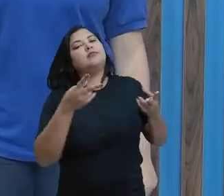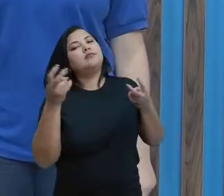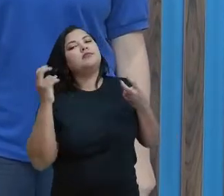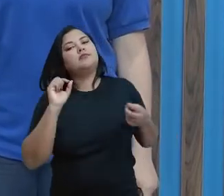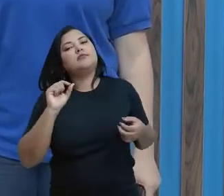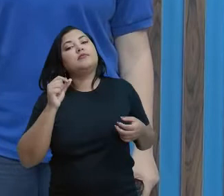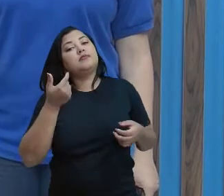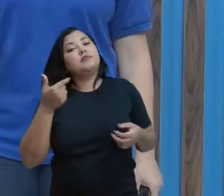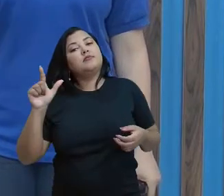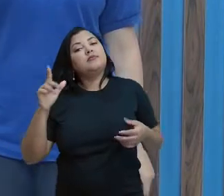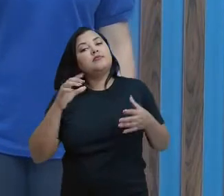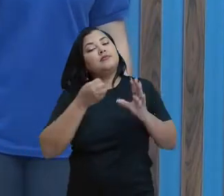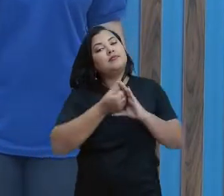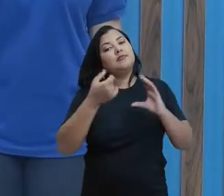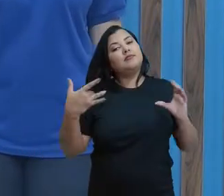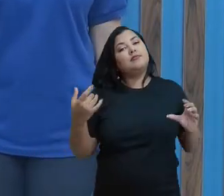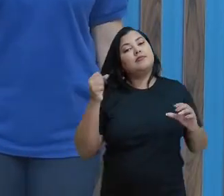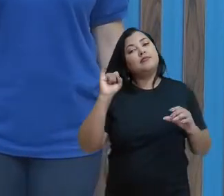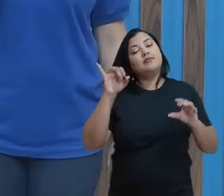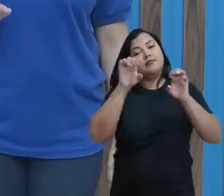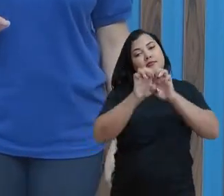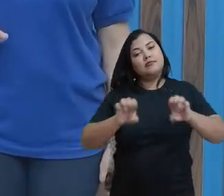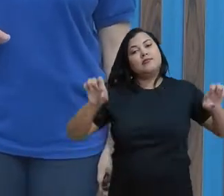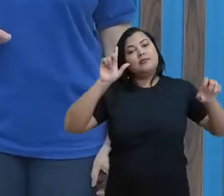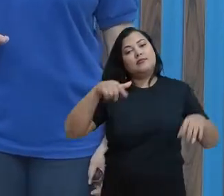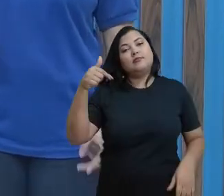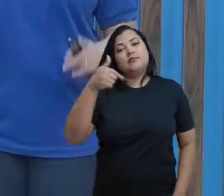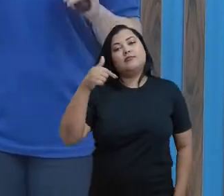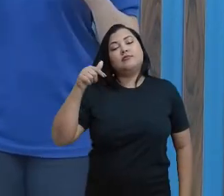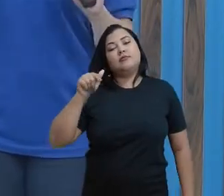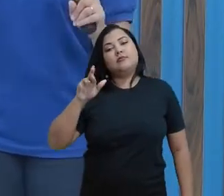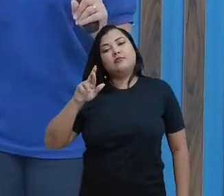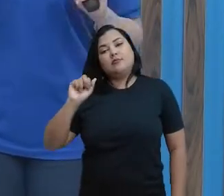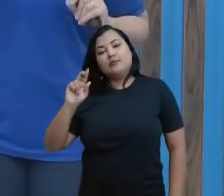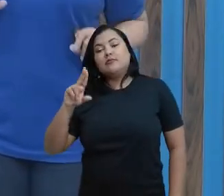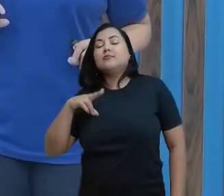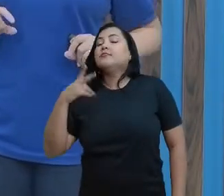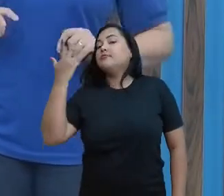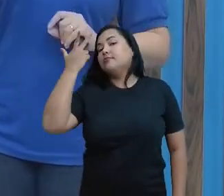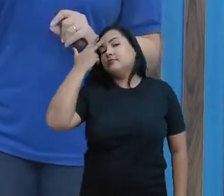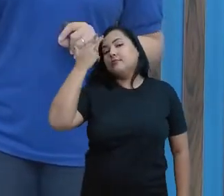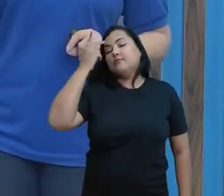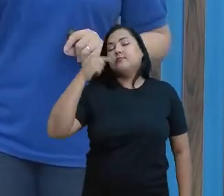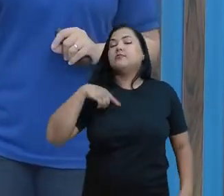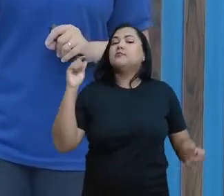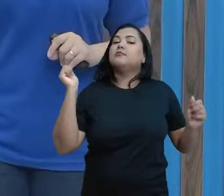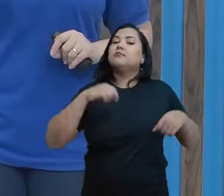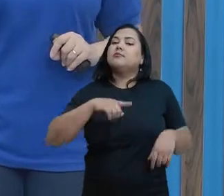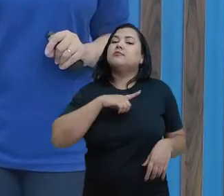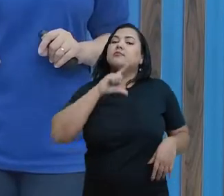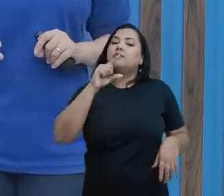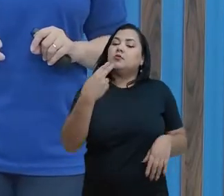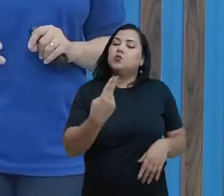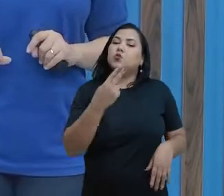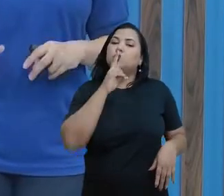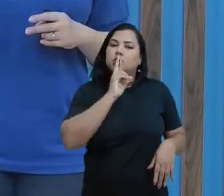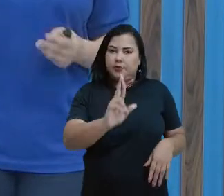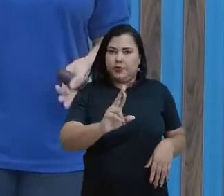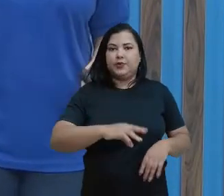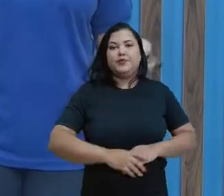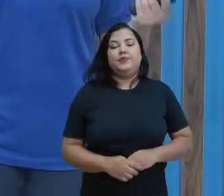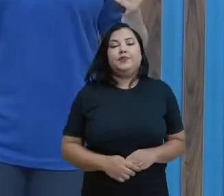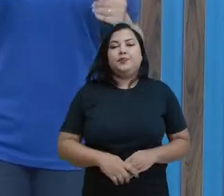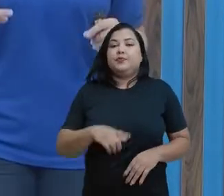outra observação, se a equação é do segundo grau, normalmente ela vai possuir duas respostas, ela